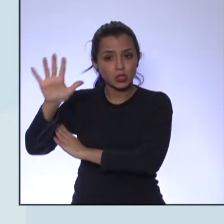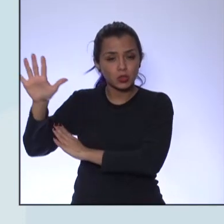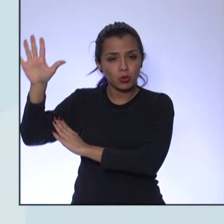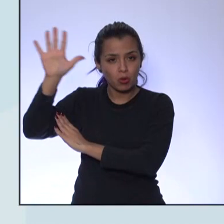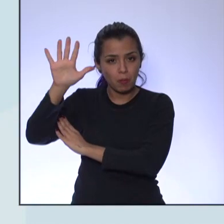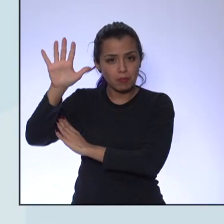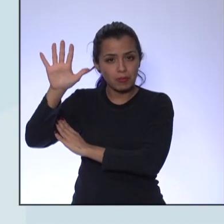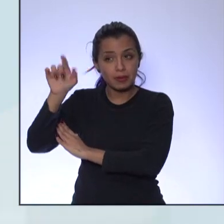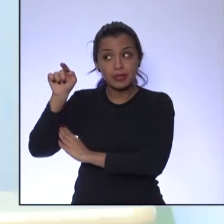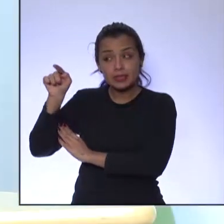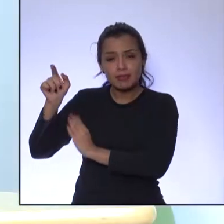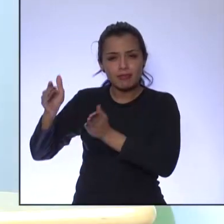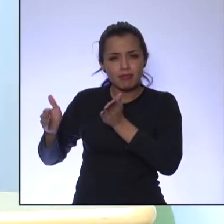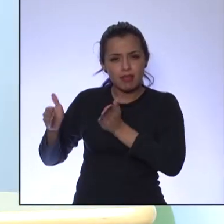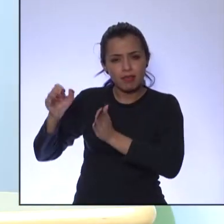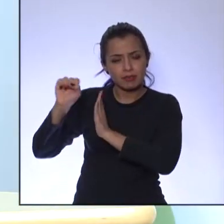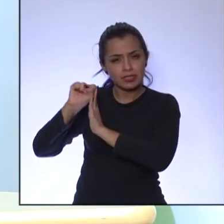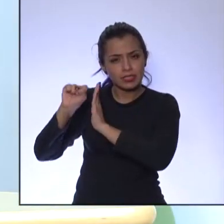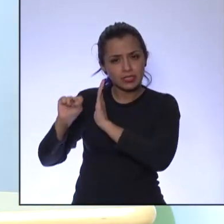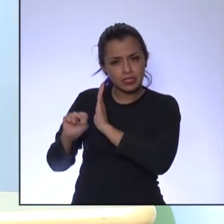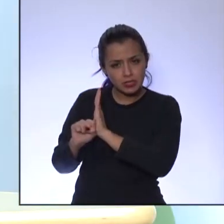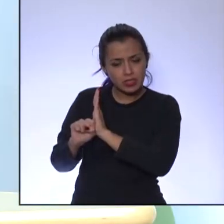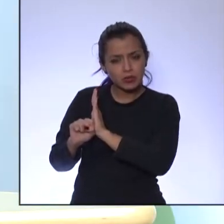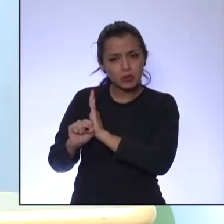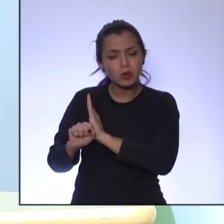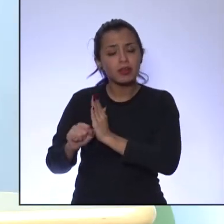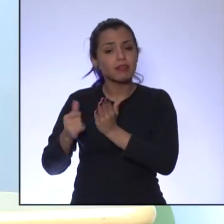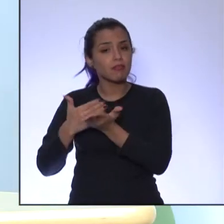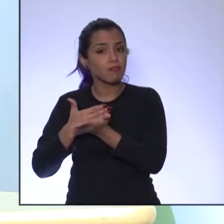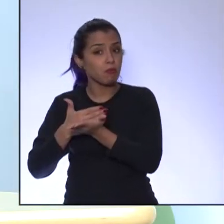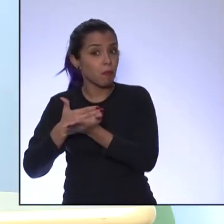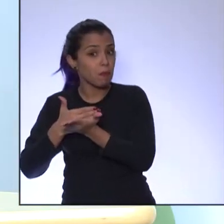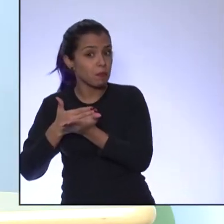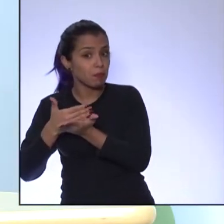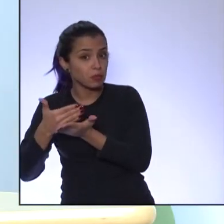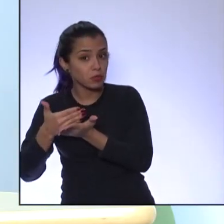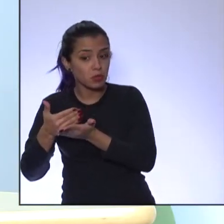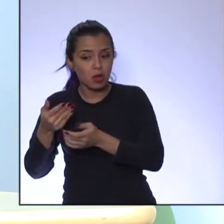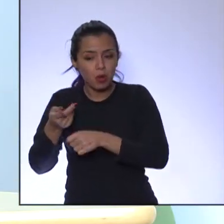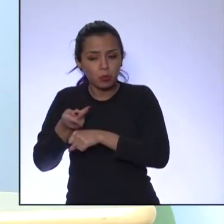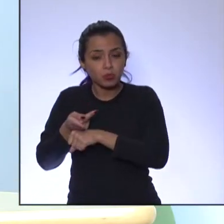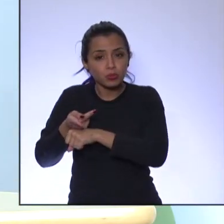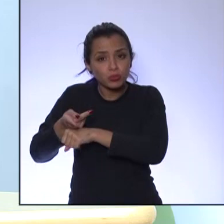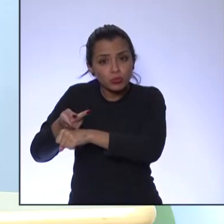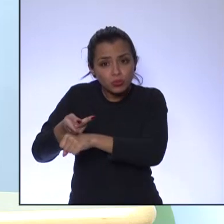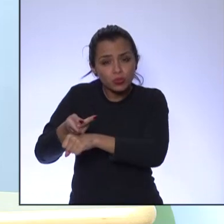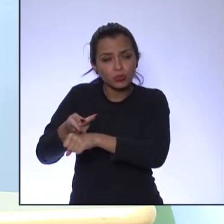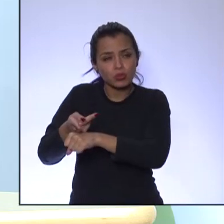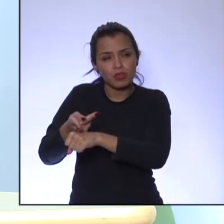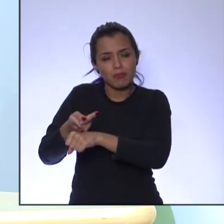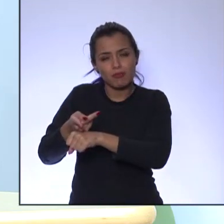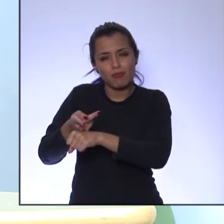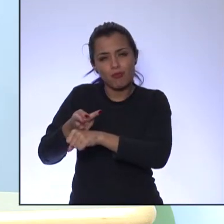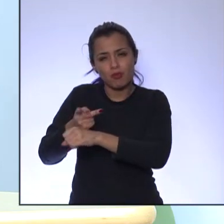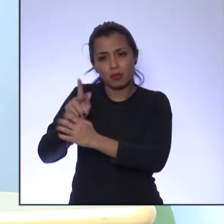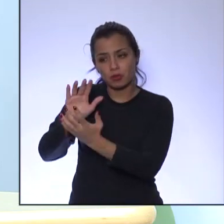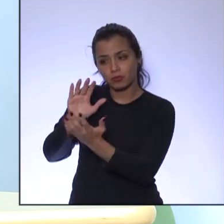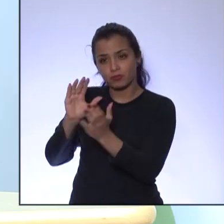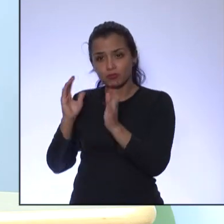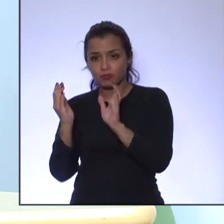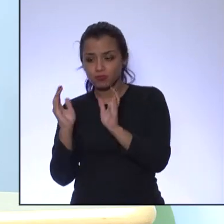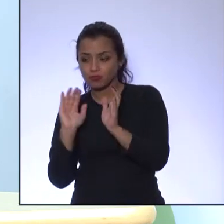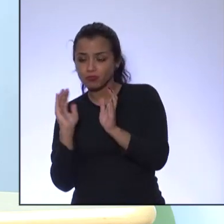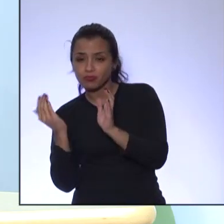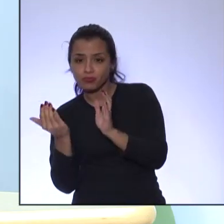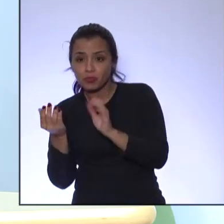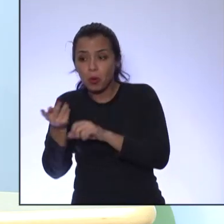navegações, vai se iniciar aí a busca por novos continentes, por novos